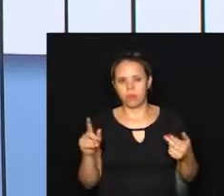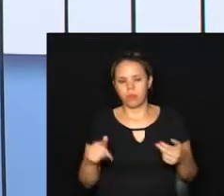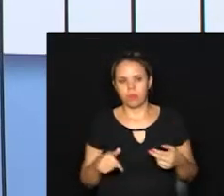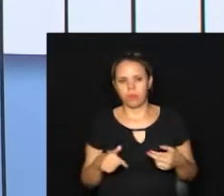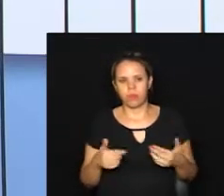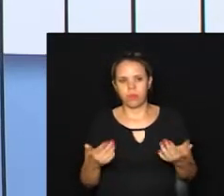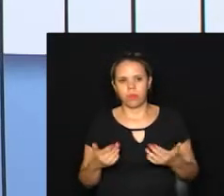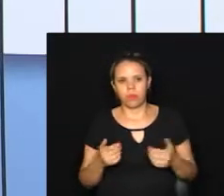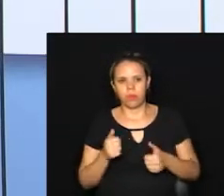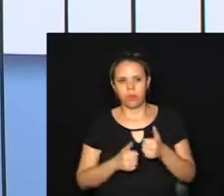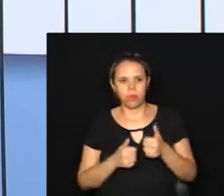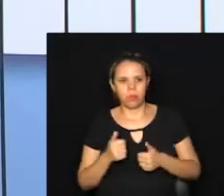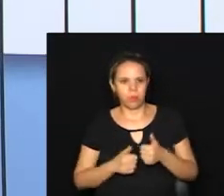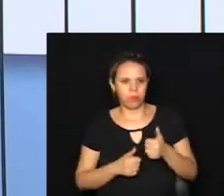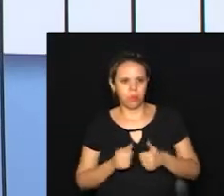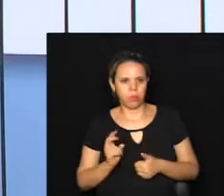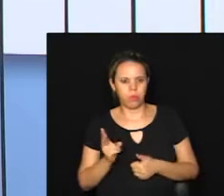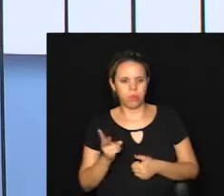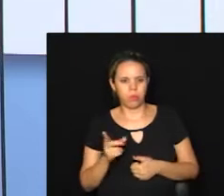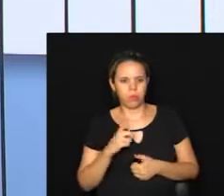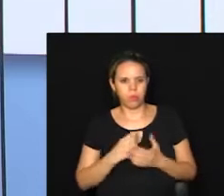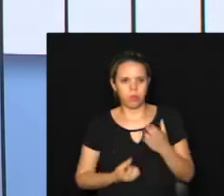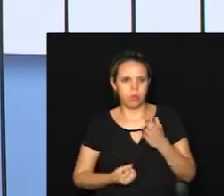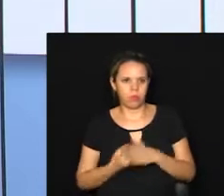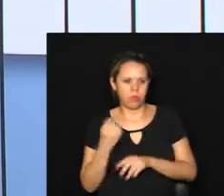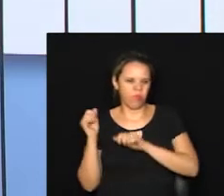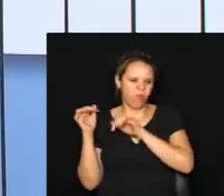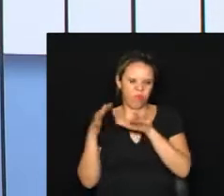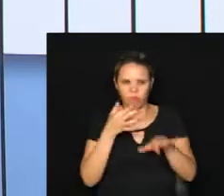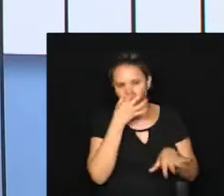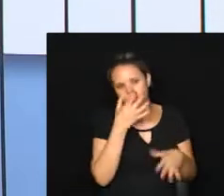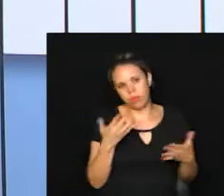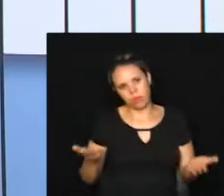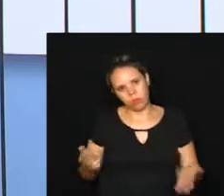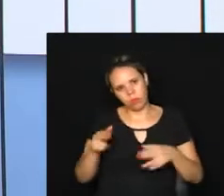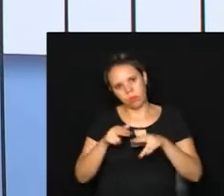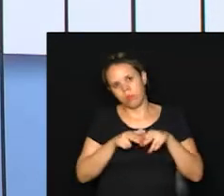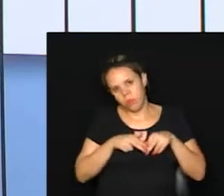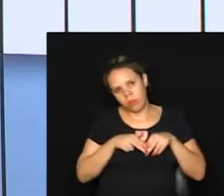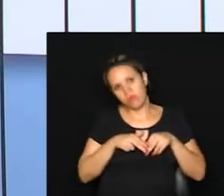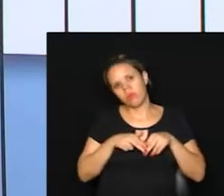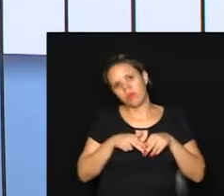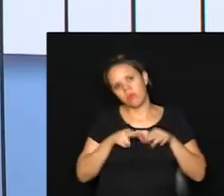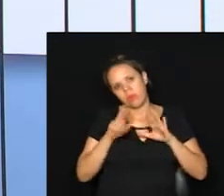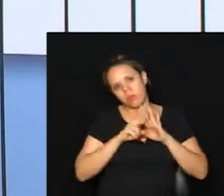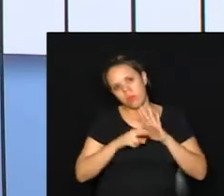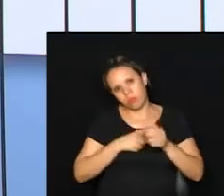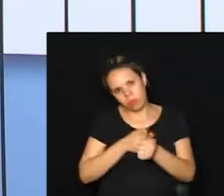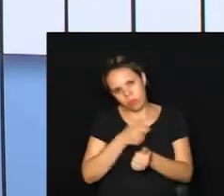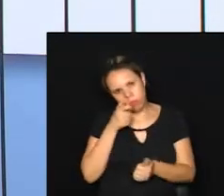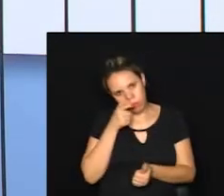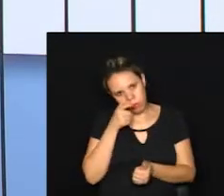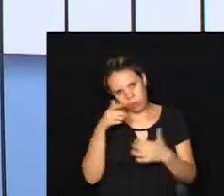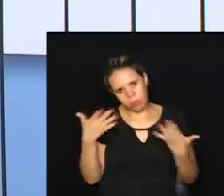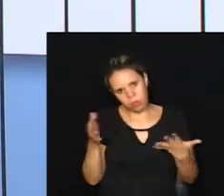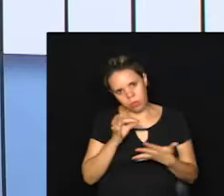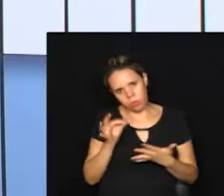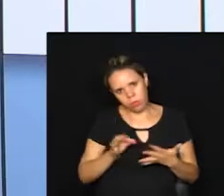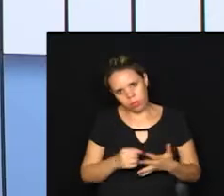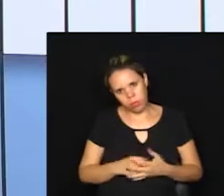um jogo de futebol que sempre gera aglomeração. E por isso, essas medidas vamos acompanhar quais são.